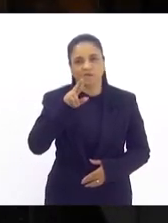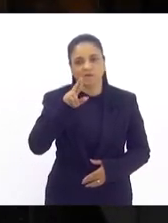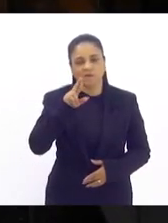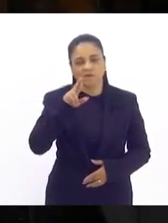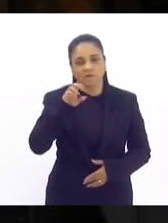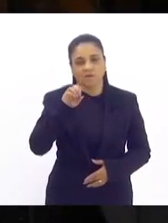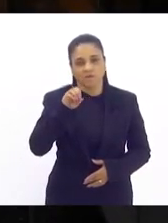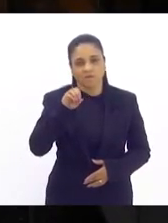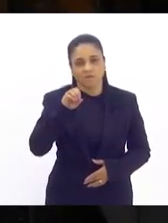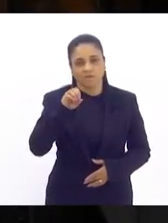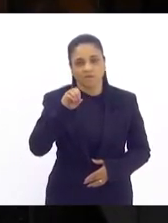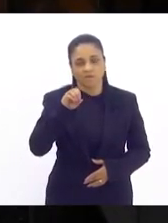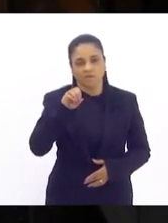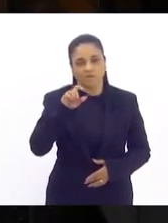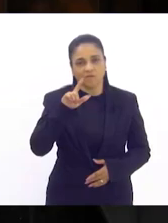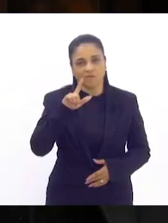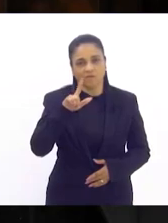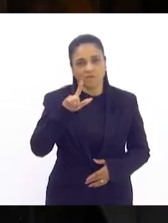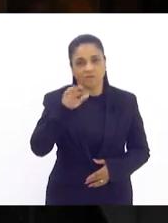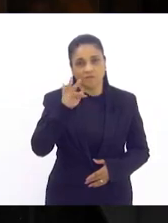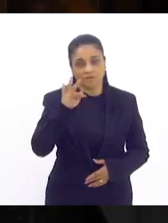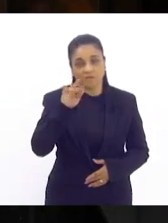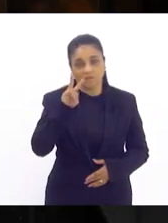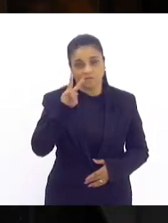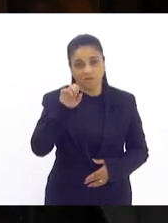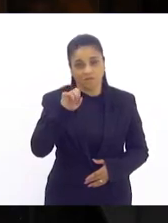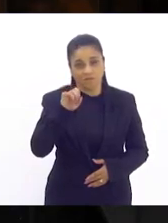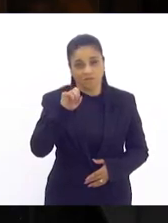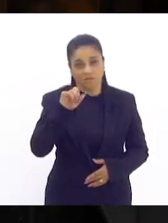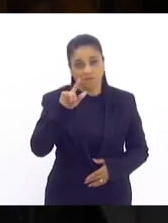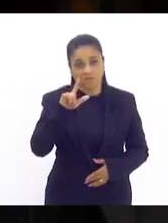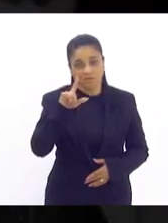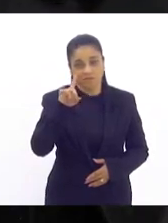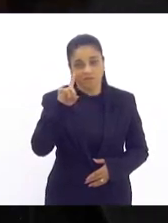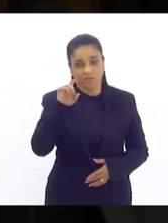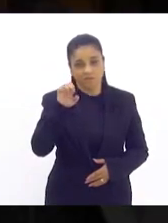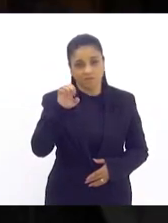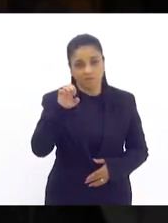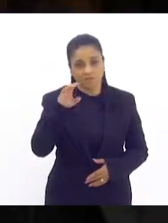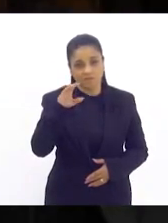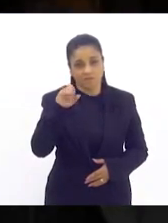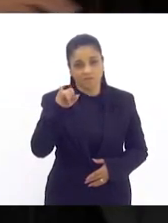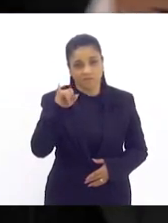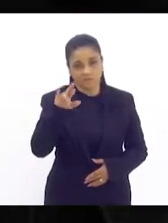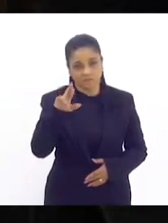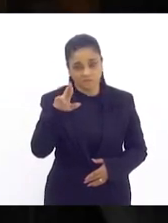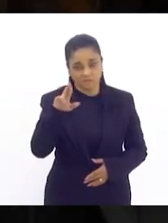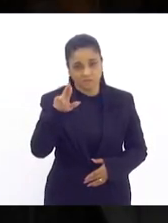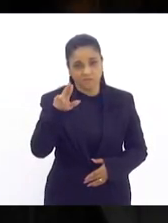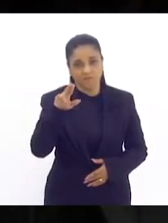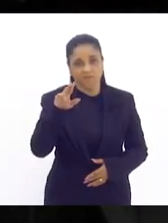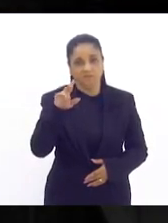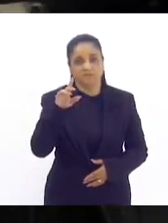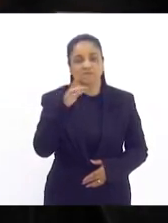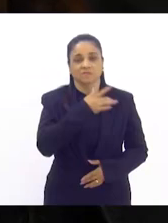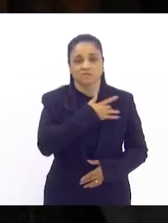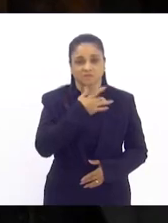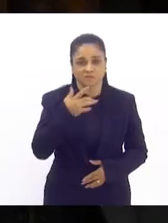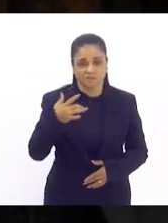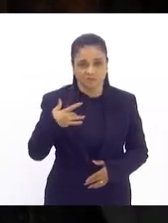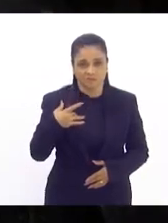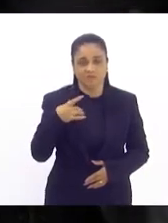Saúde senhor presidente exercicio Deputado Fred